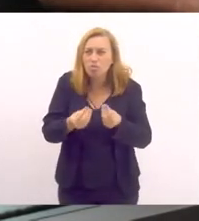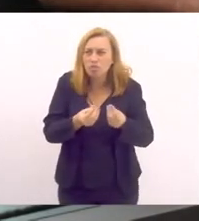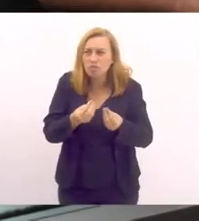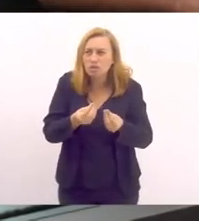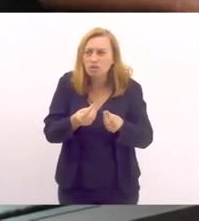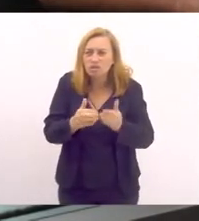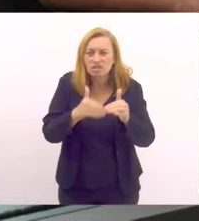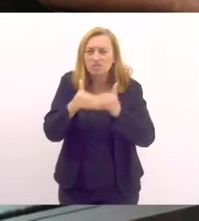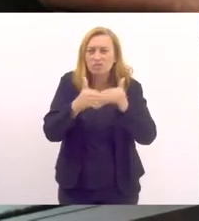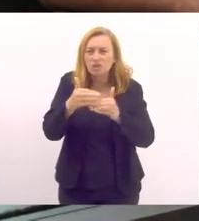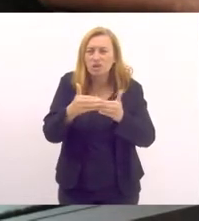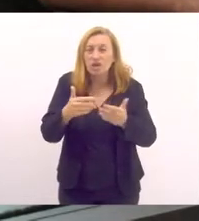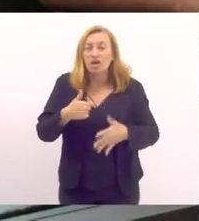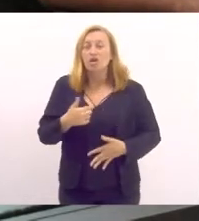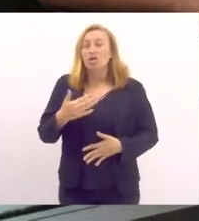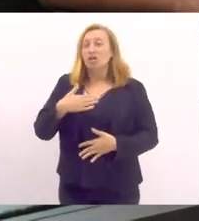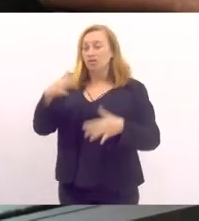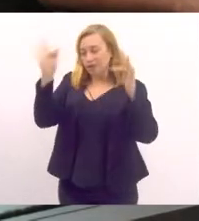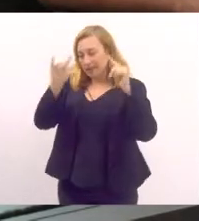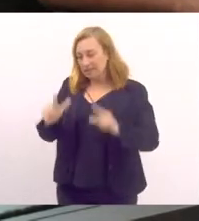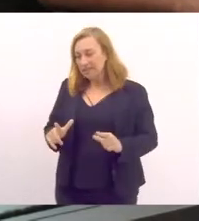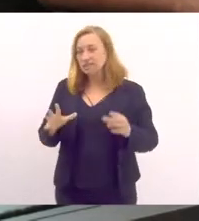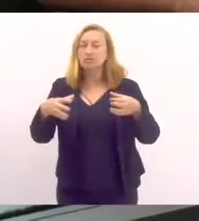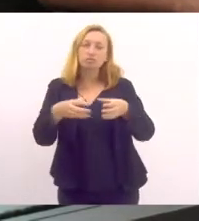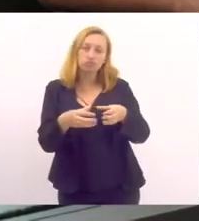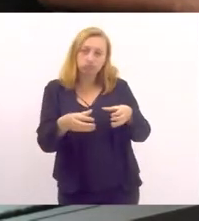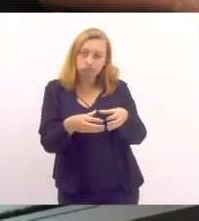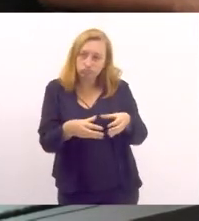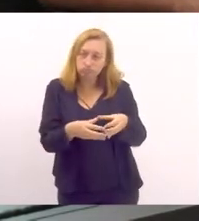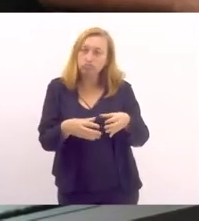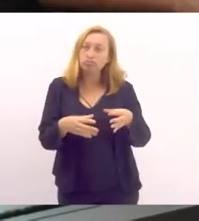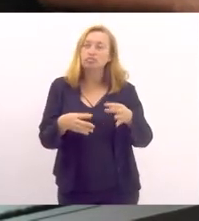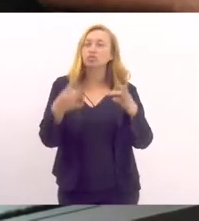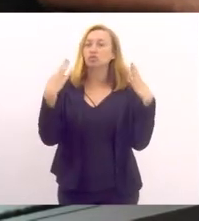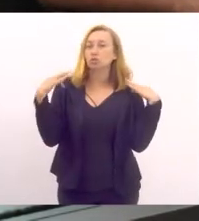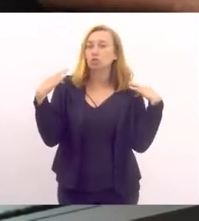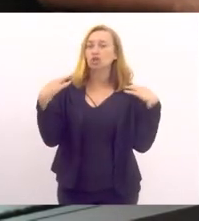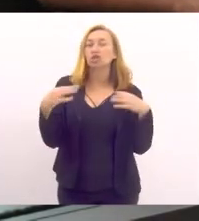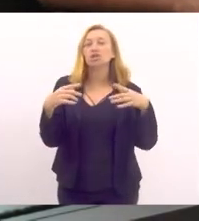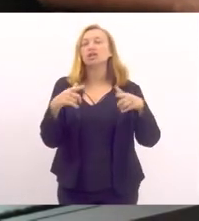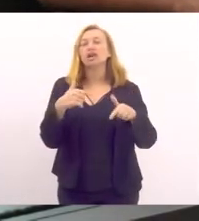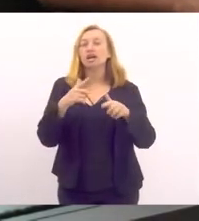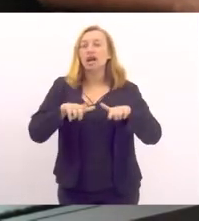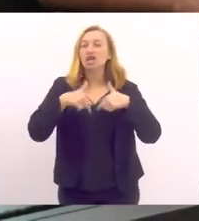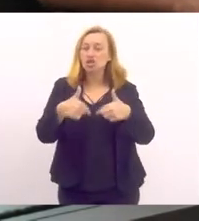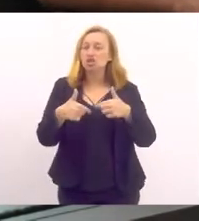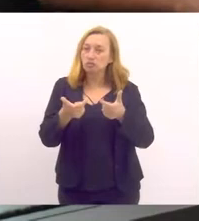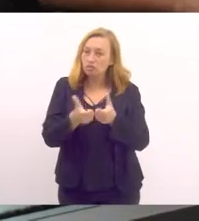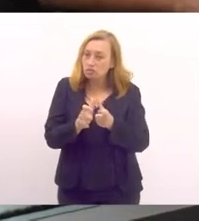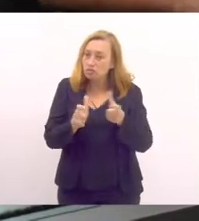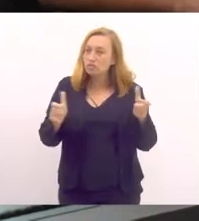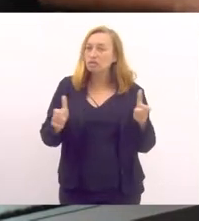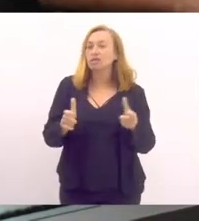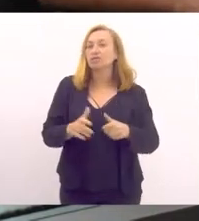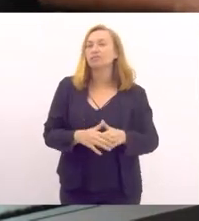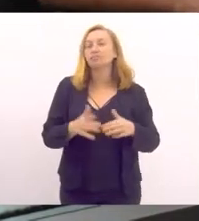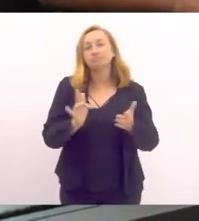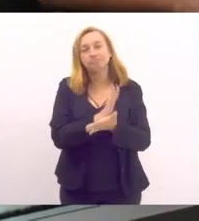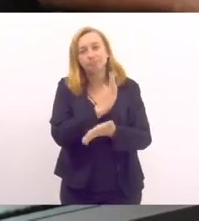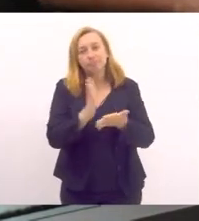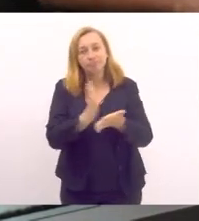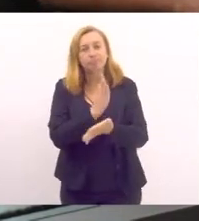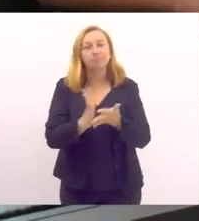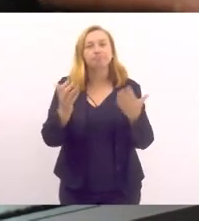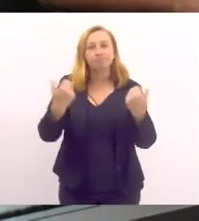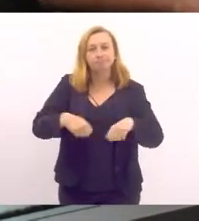muito feliz de estar numa comissão que está debatendo o turismo da sua forma mais plena. Mas, às vezes, a gente precisa